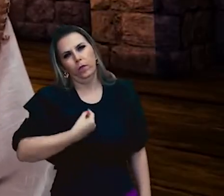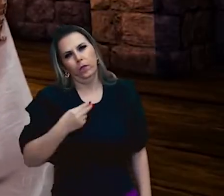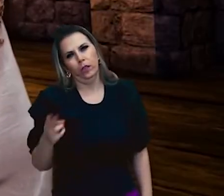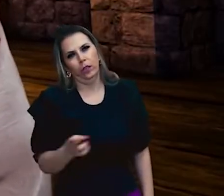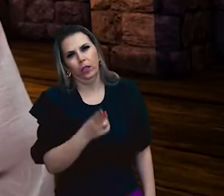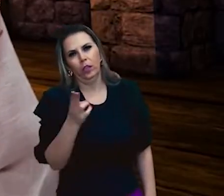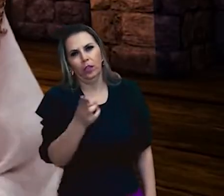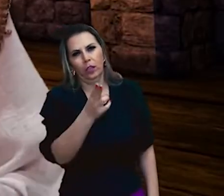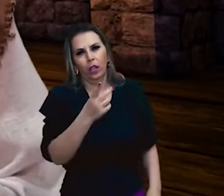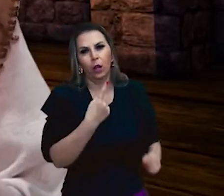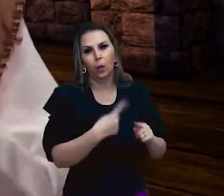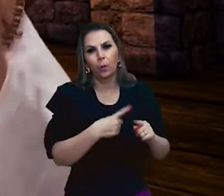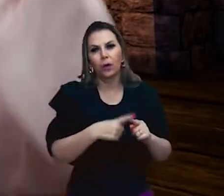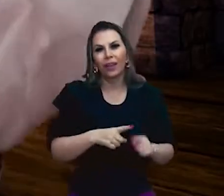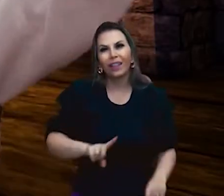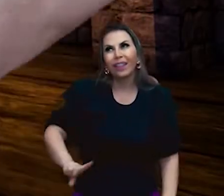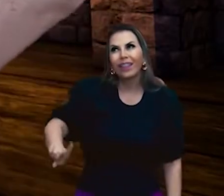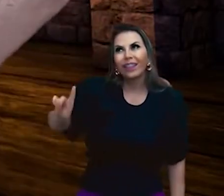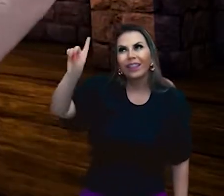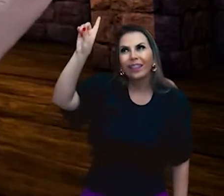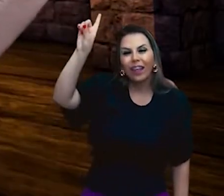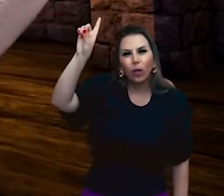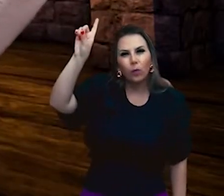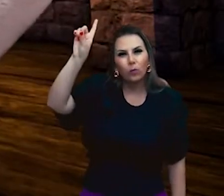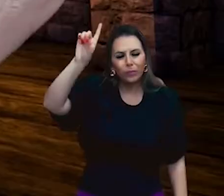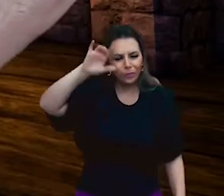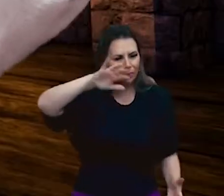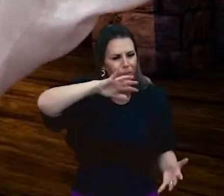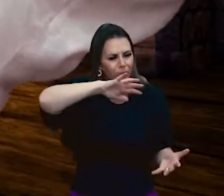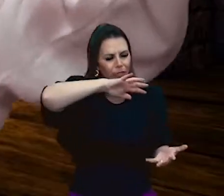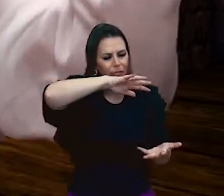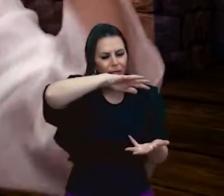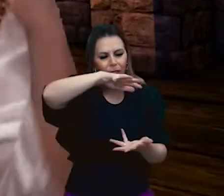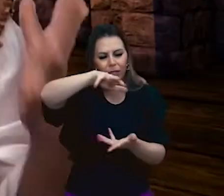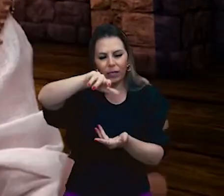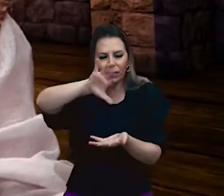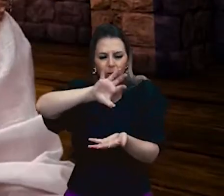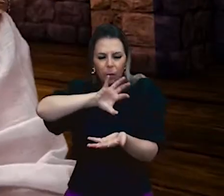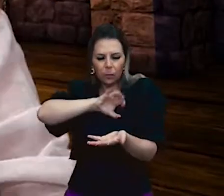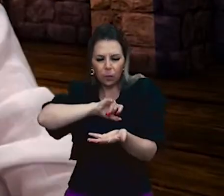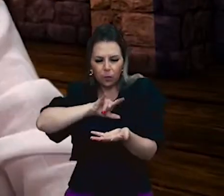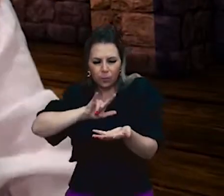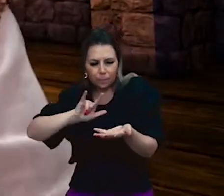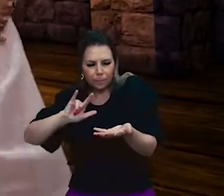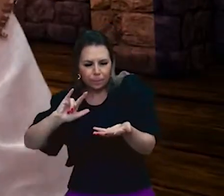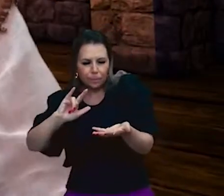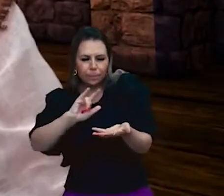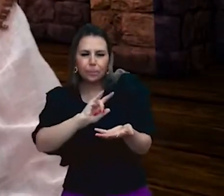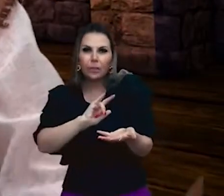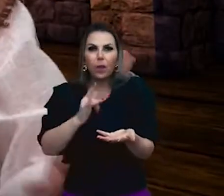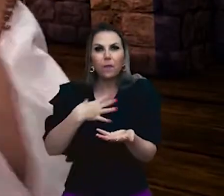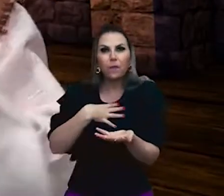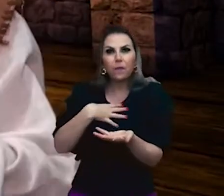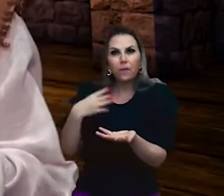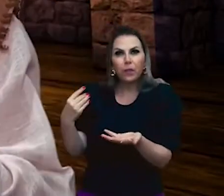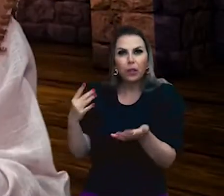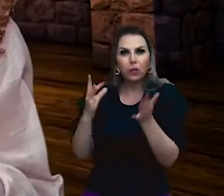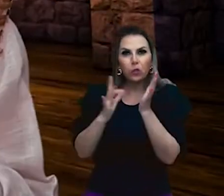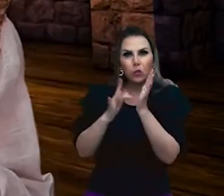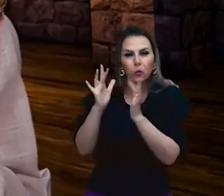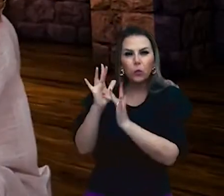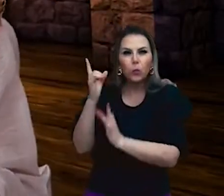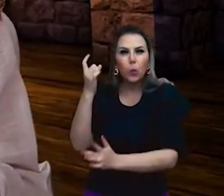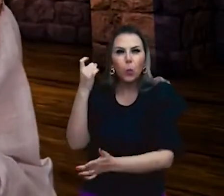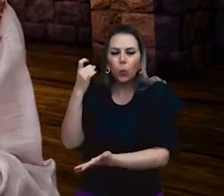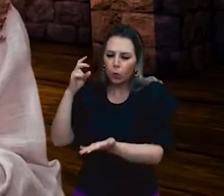eterna. Porque Deus amou o mundo de tal maneira que deu a ele o seu